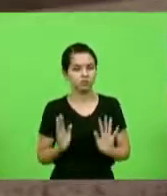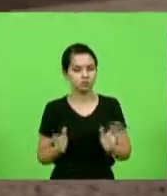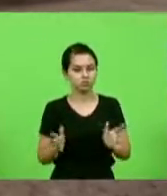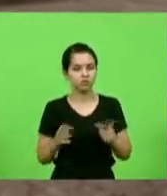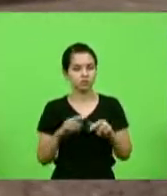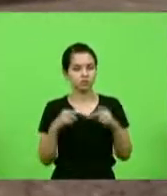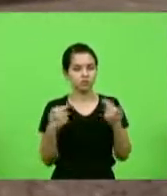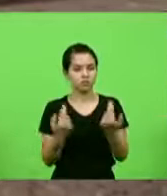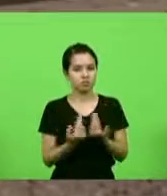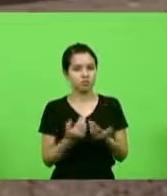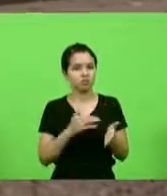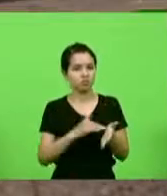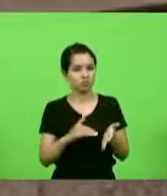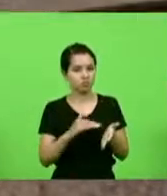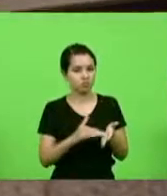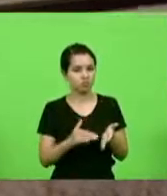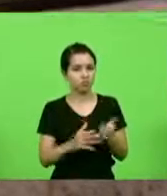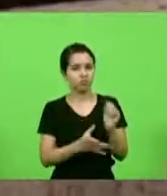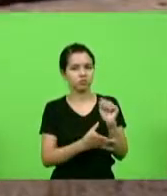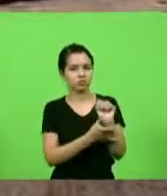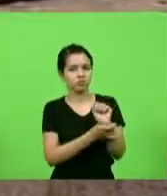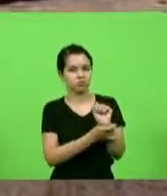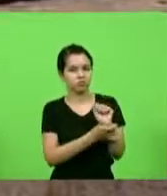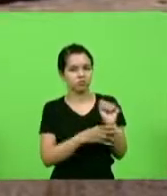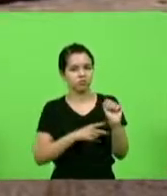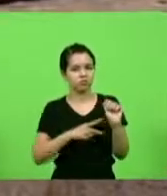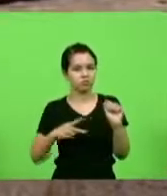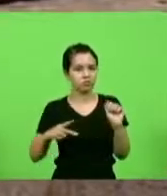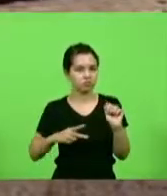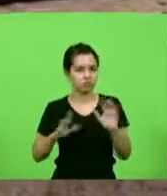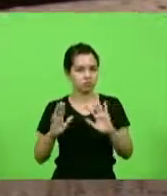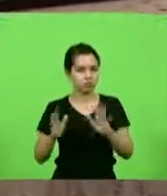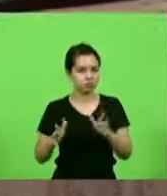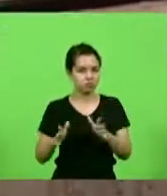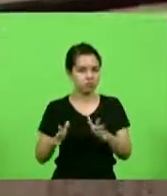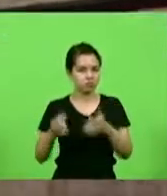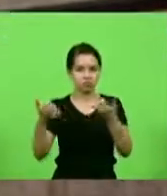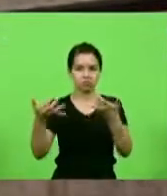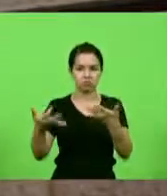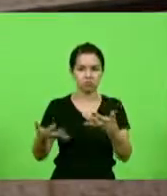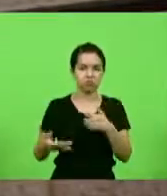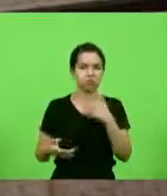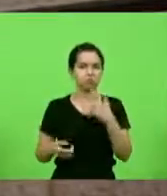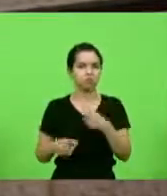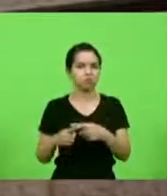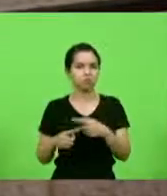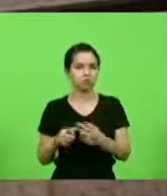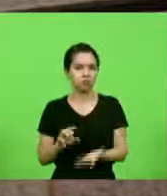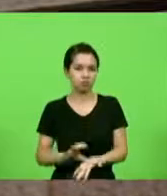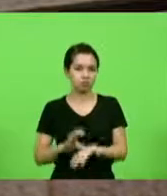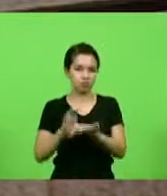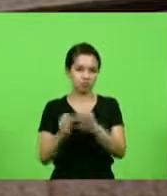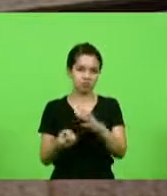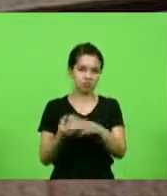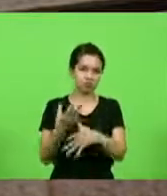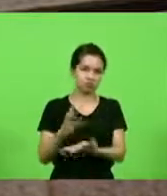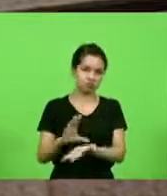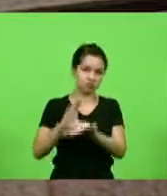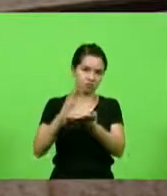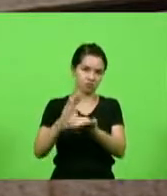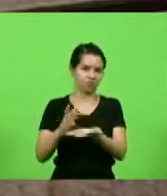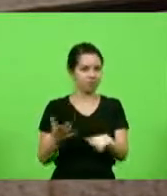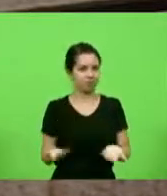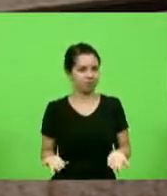secretário de Segurança Pública aqui, que ninguém conseguia explicar porque é o conselho. Cria-se um conselho, um colegiado. Dessa